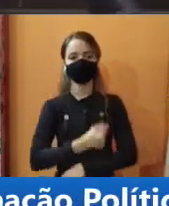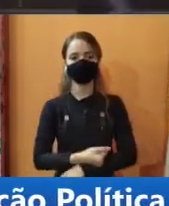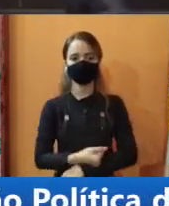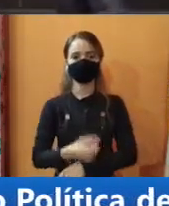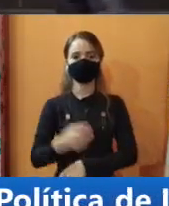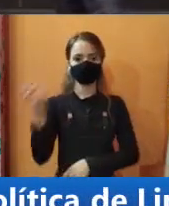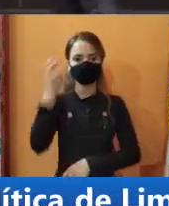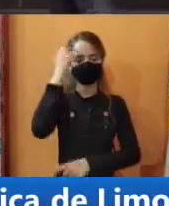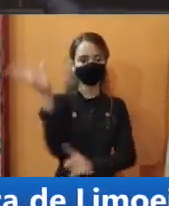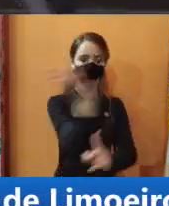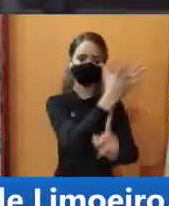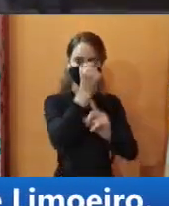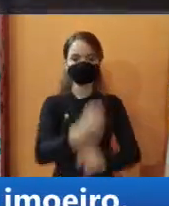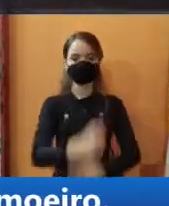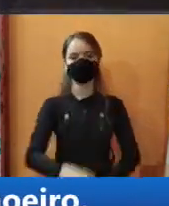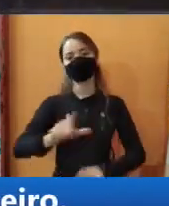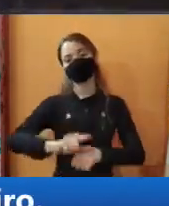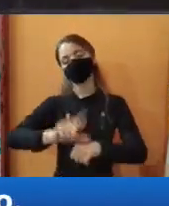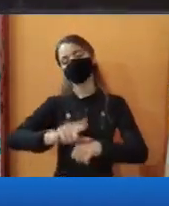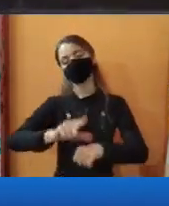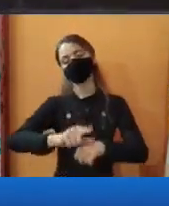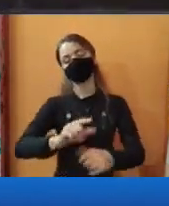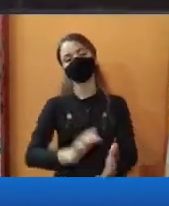tradição com o limoeiro.